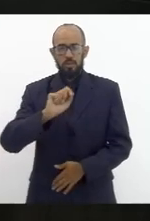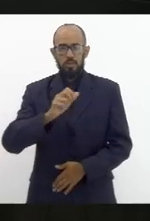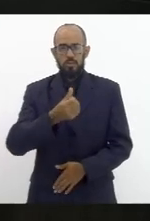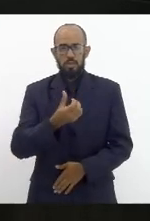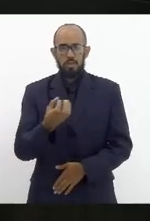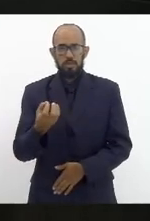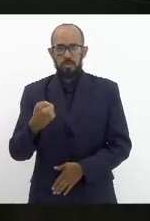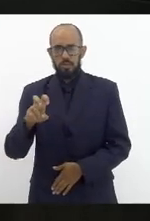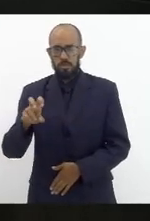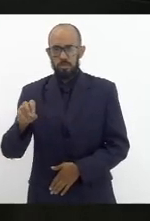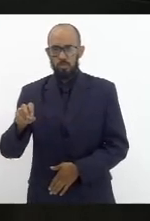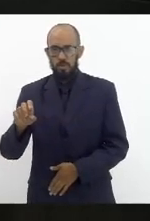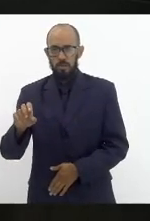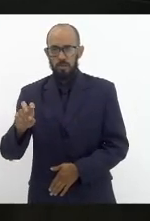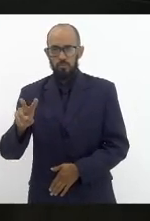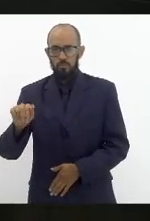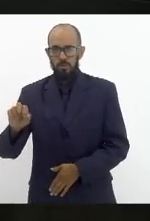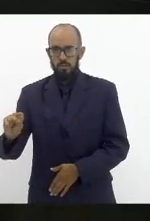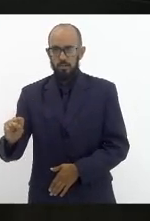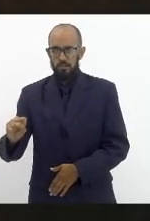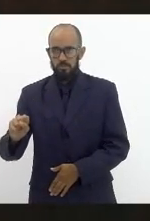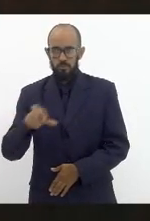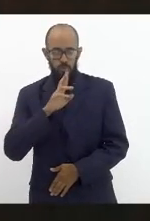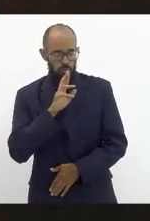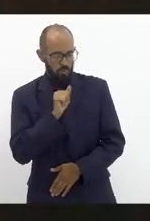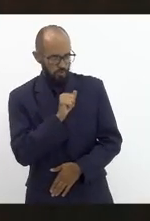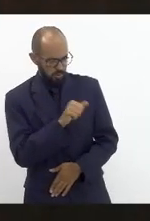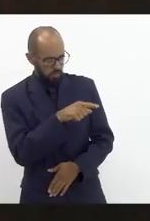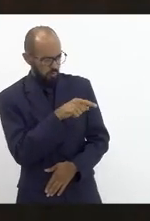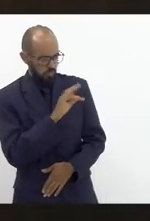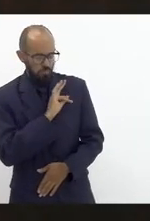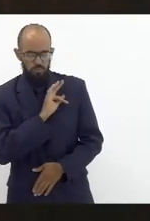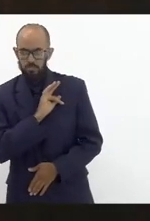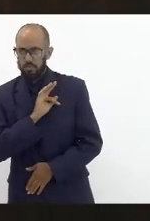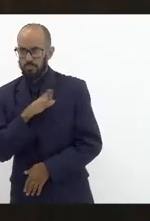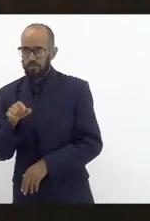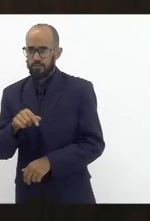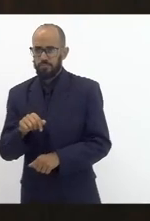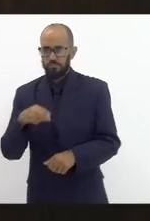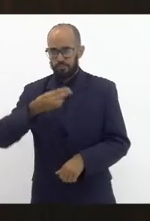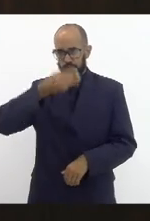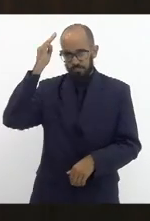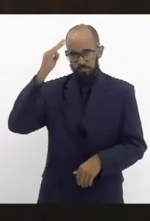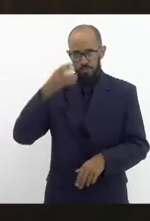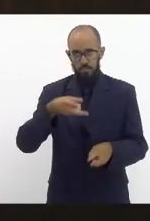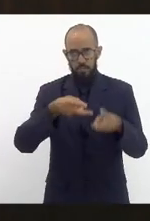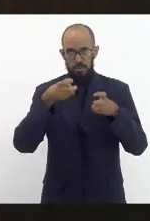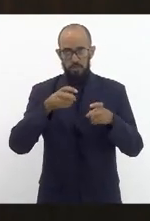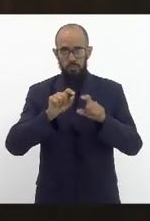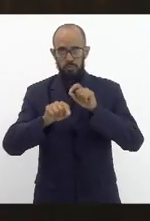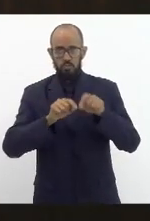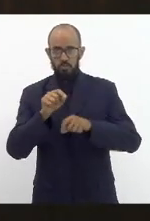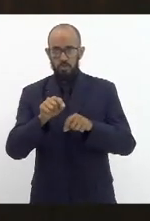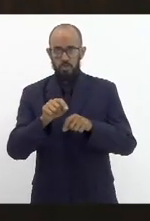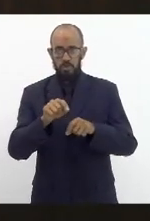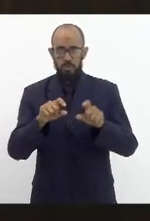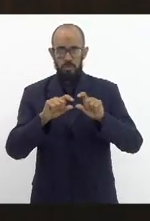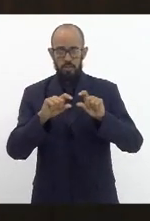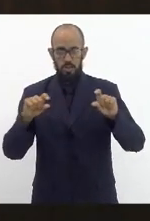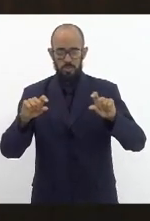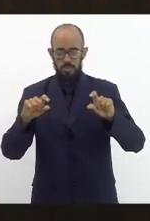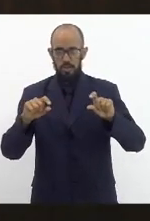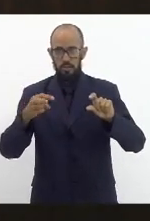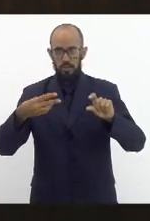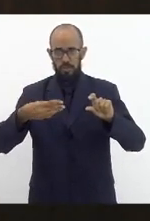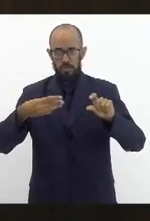Rodrigo, doutora Marta, Márcio Pacheco, pessoal da mesa, reparem na linha 3 e 4, investigador